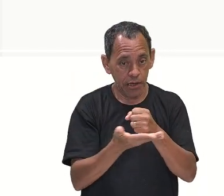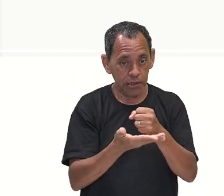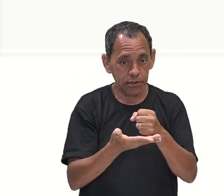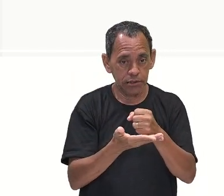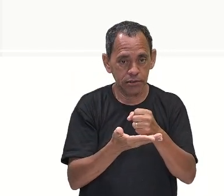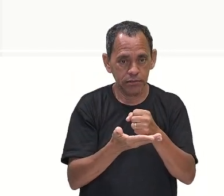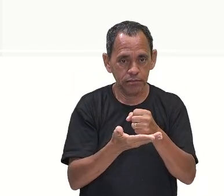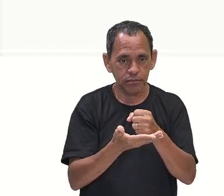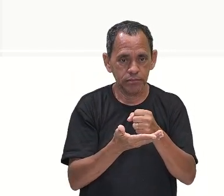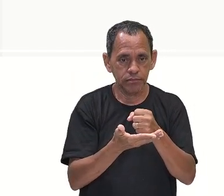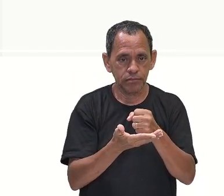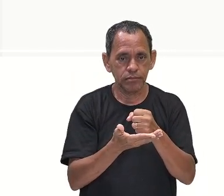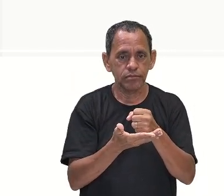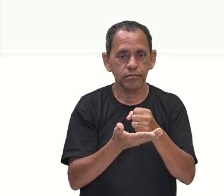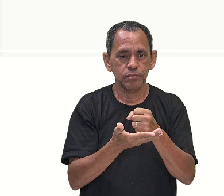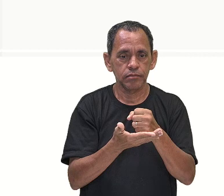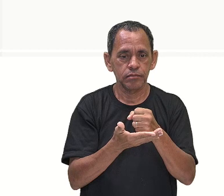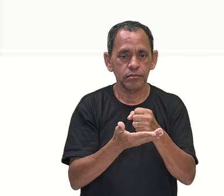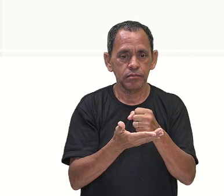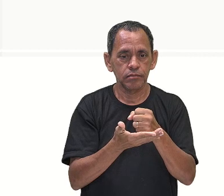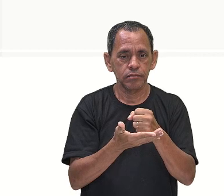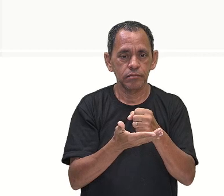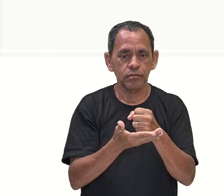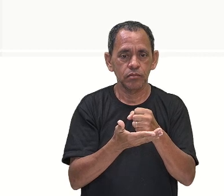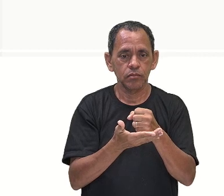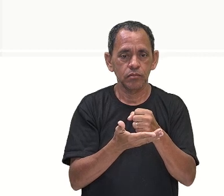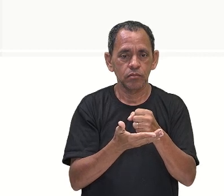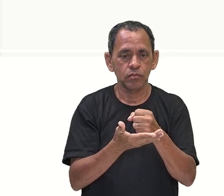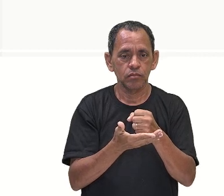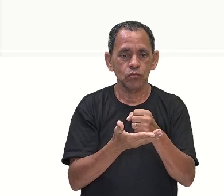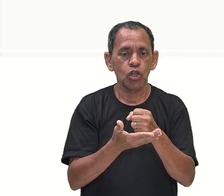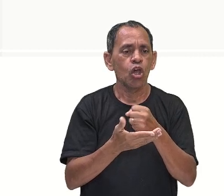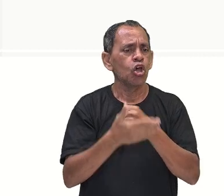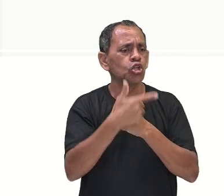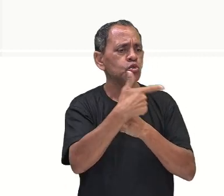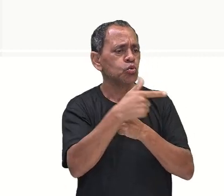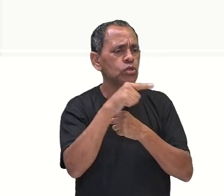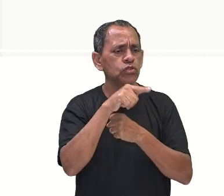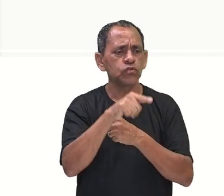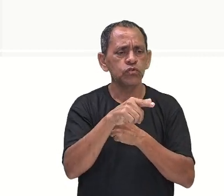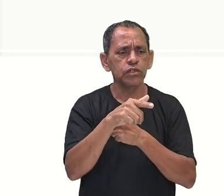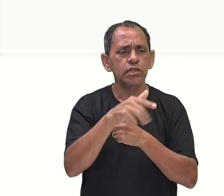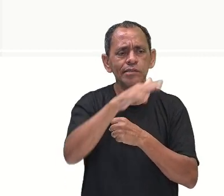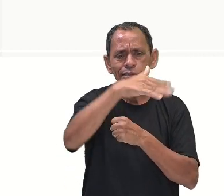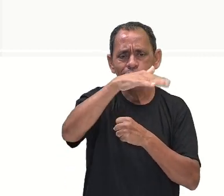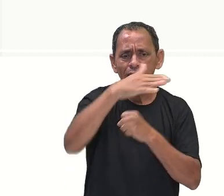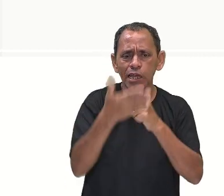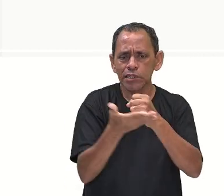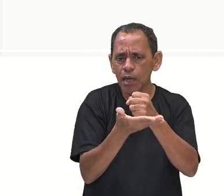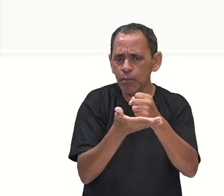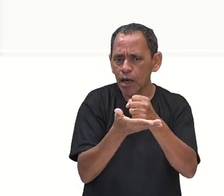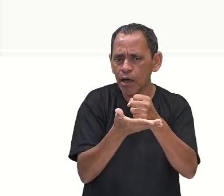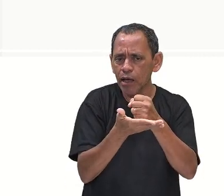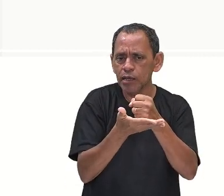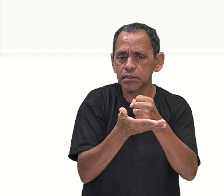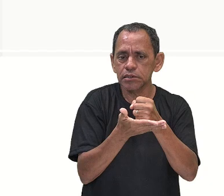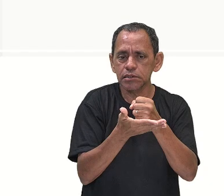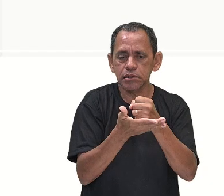AB, área da base. 2 vezes a área da base, vezes a área